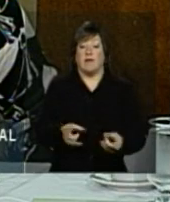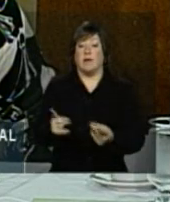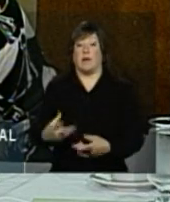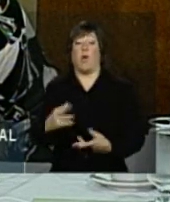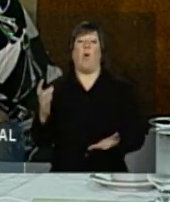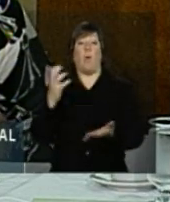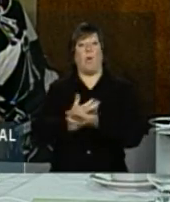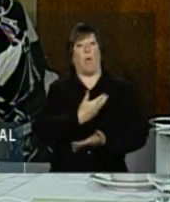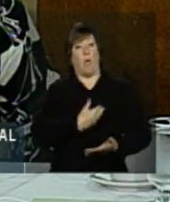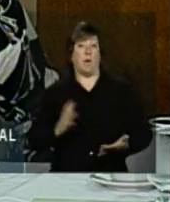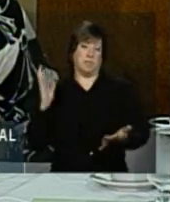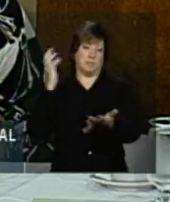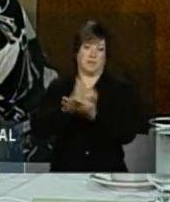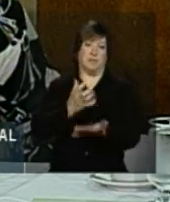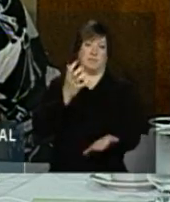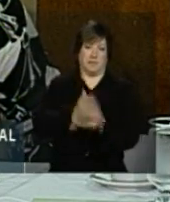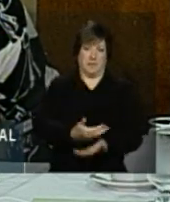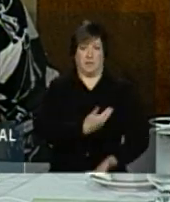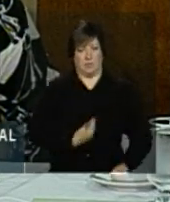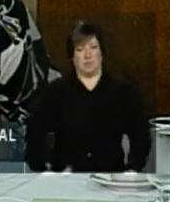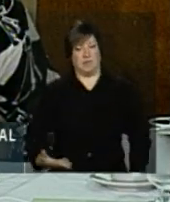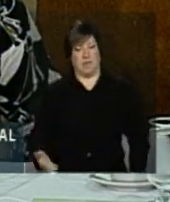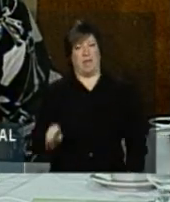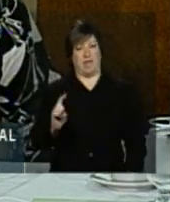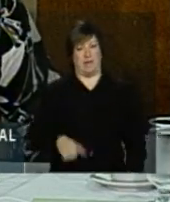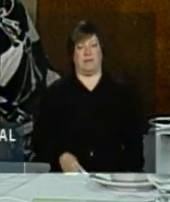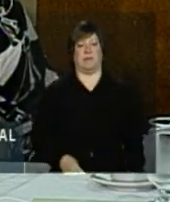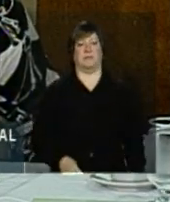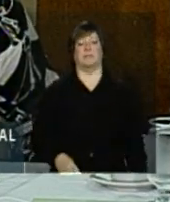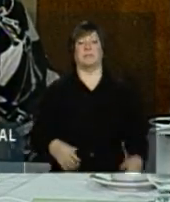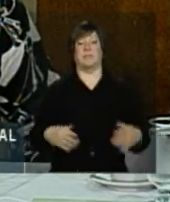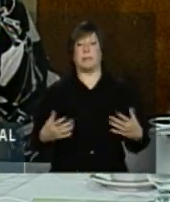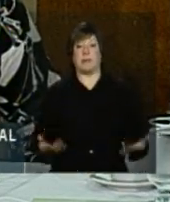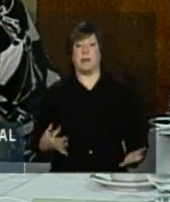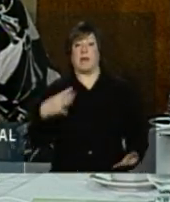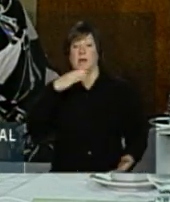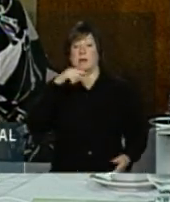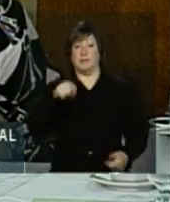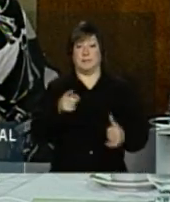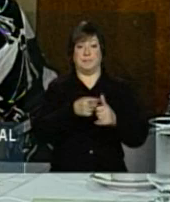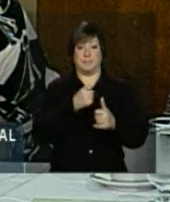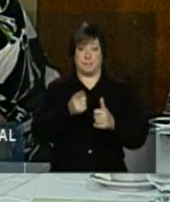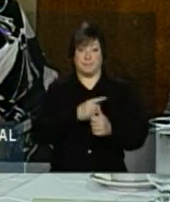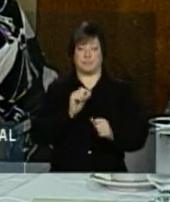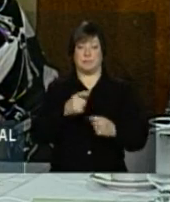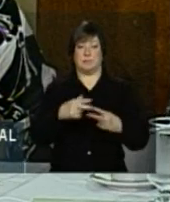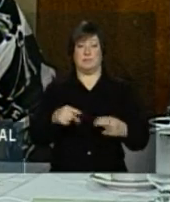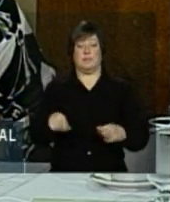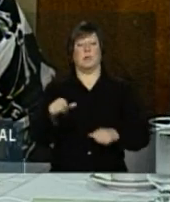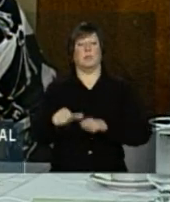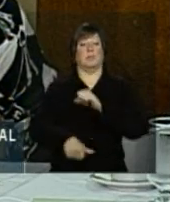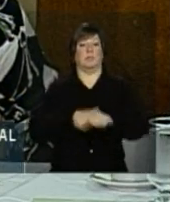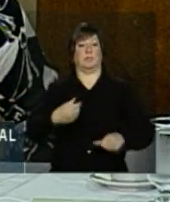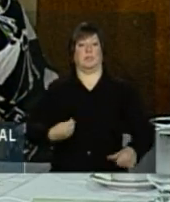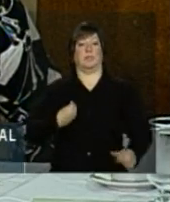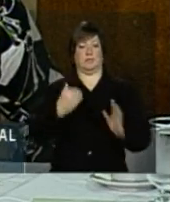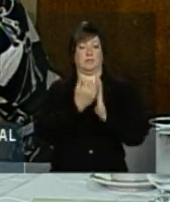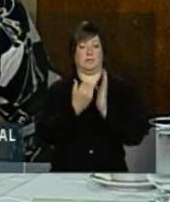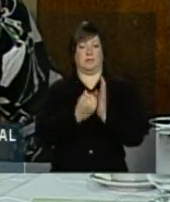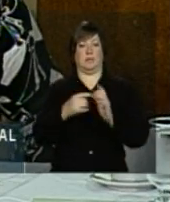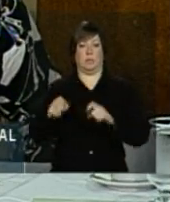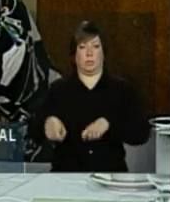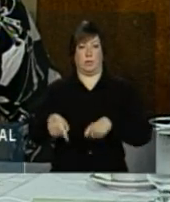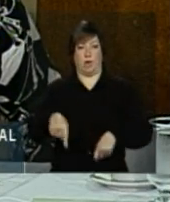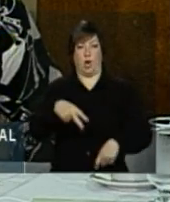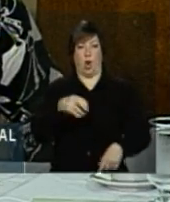públicas Então esse é um primeiro bloco que eu acho que são medidas estruturais que mudaram a agenda do rural no nordeste